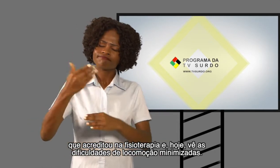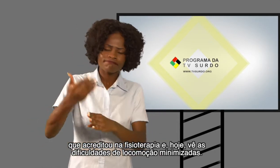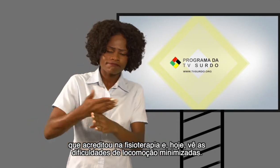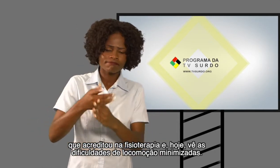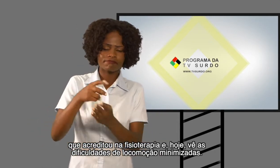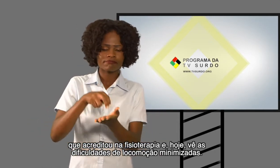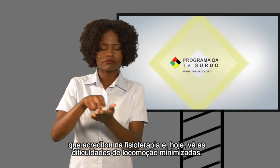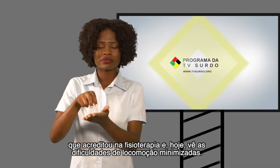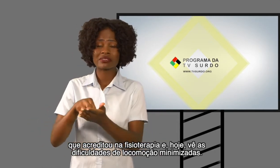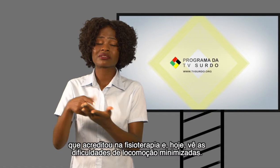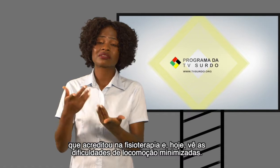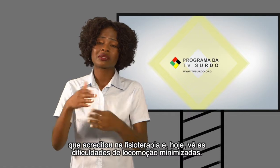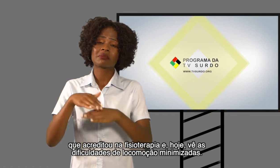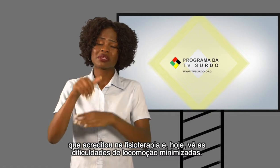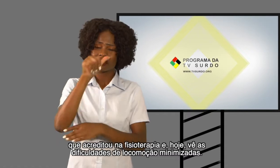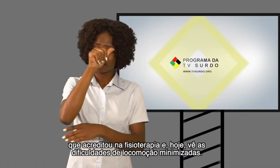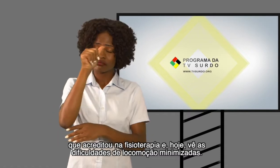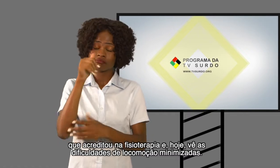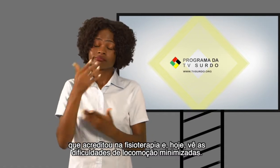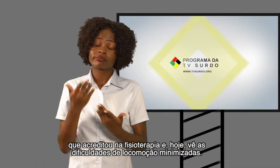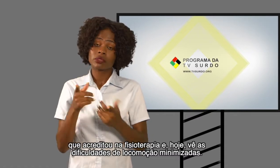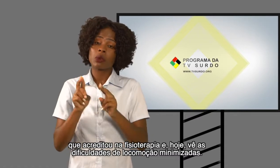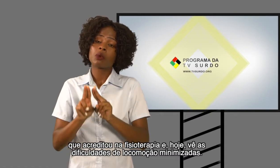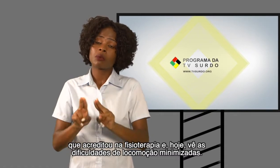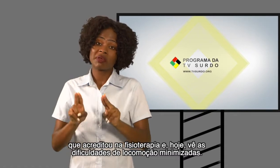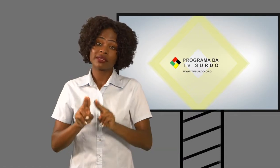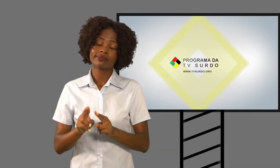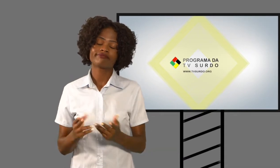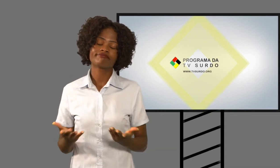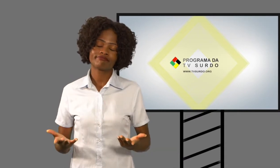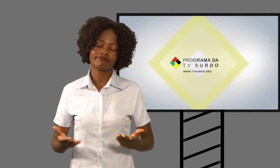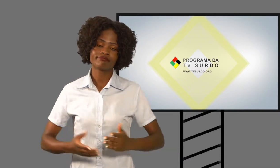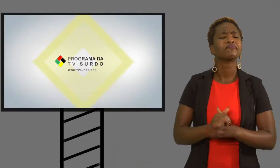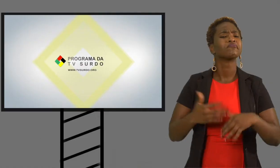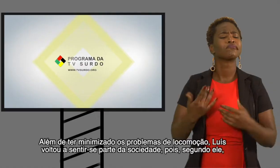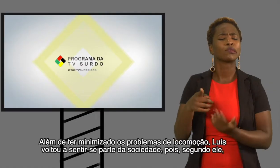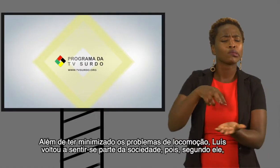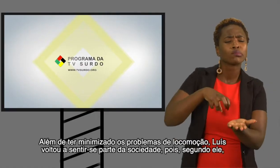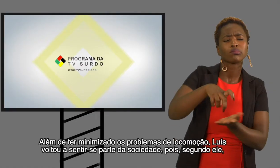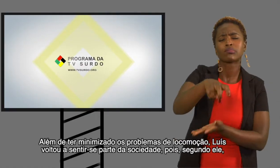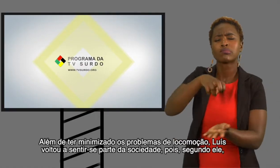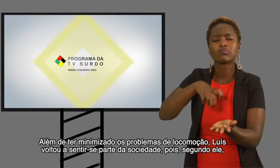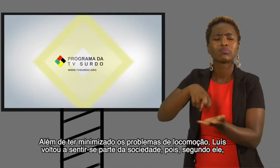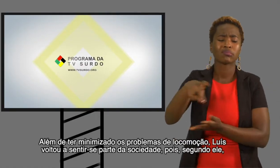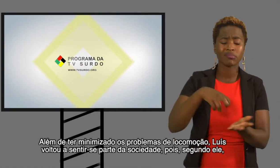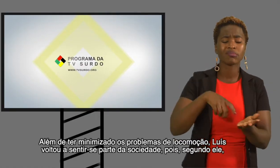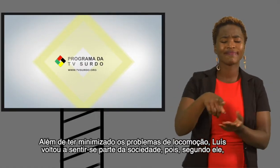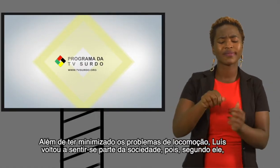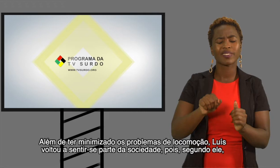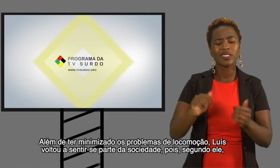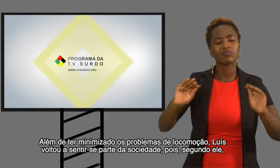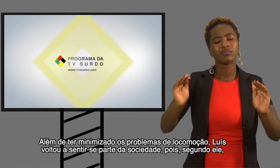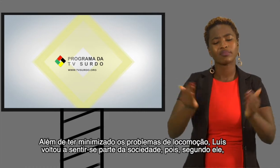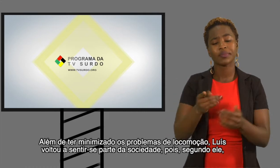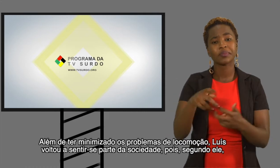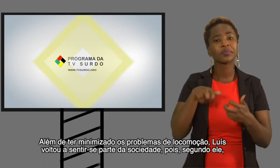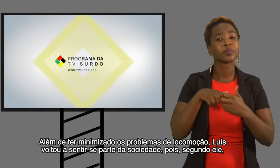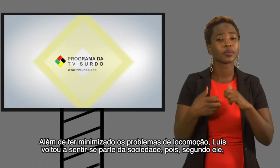e hoje vê as dificuldades de locomoção minimizadas. Além de ter minimizado os problemas de